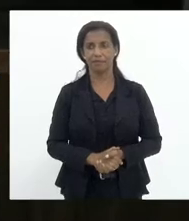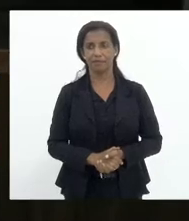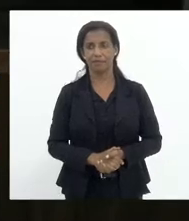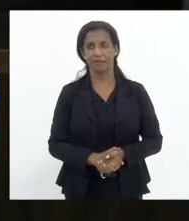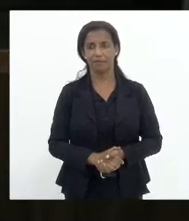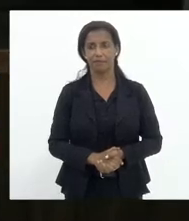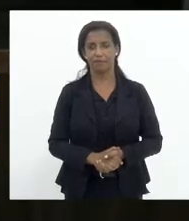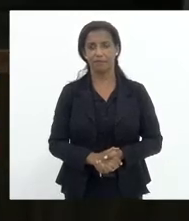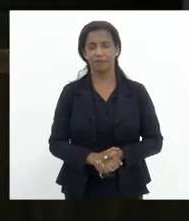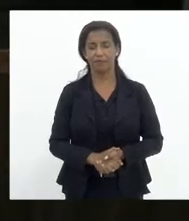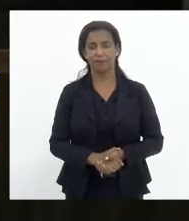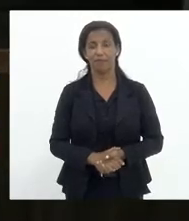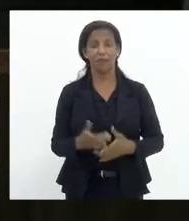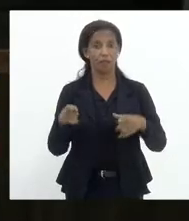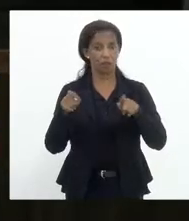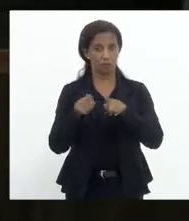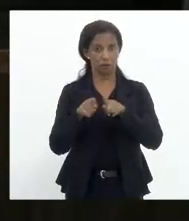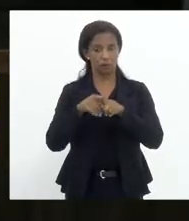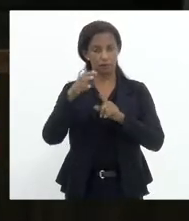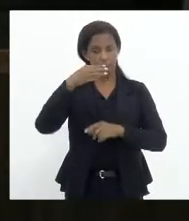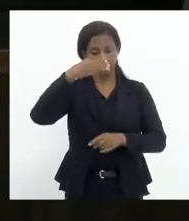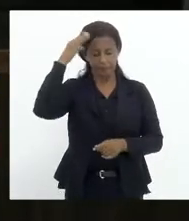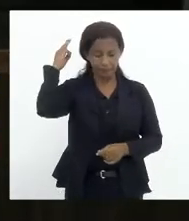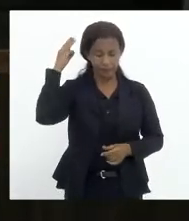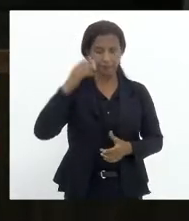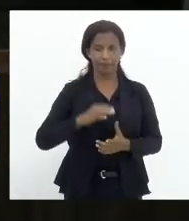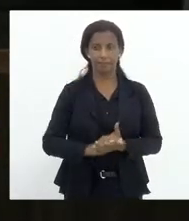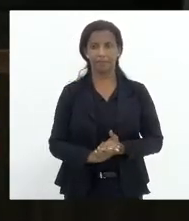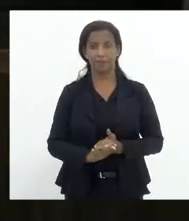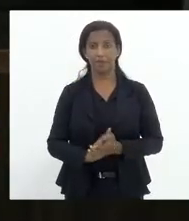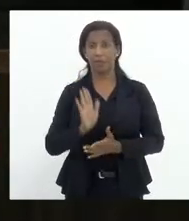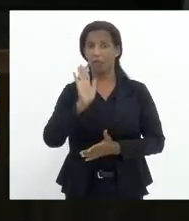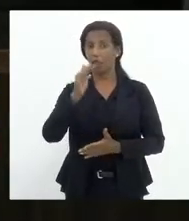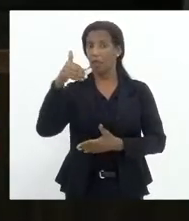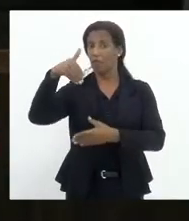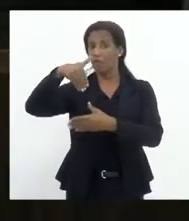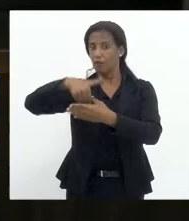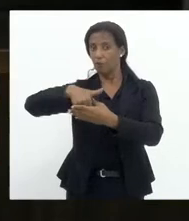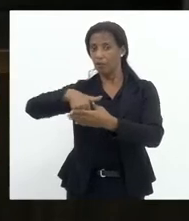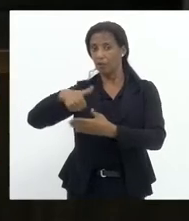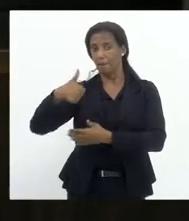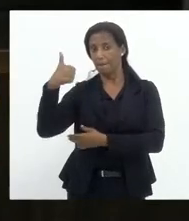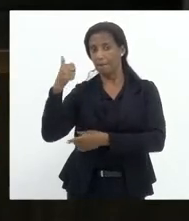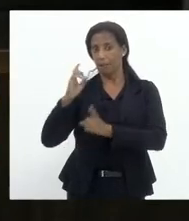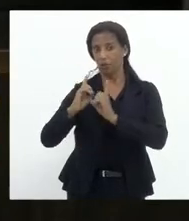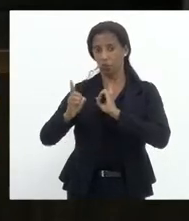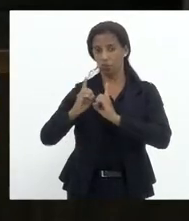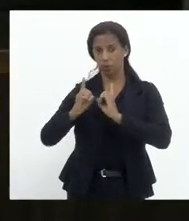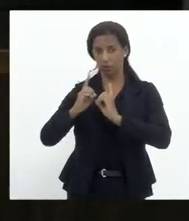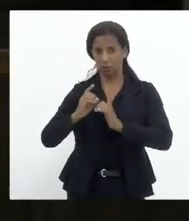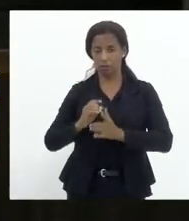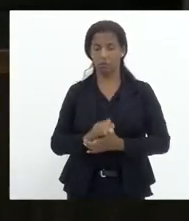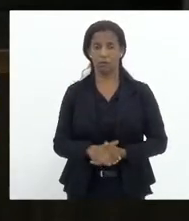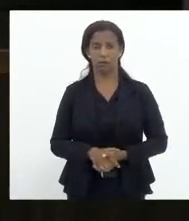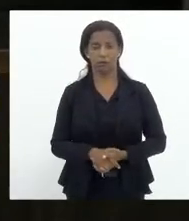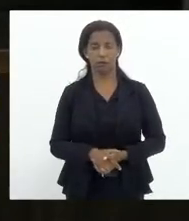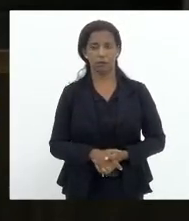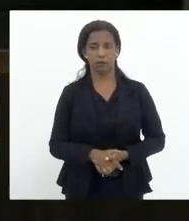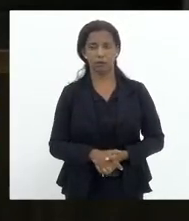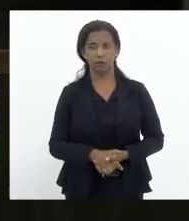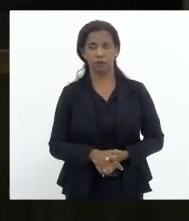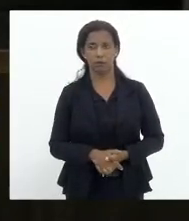Ah e ainda Márcio tá em votação mas a primeira discussão comprei presente tá